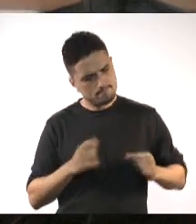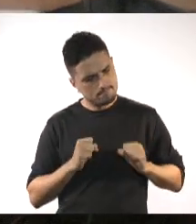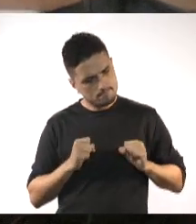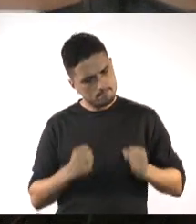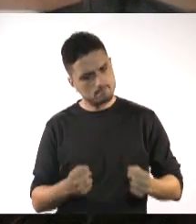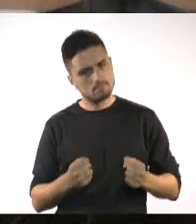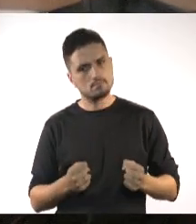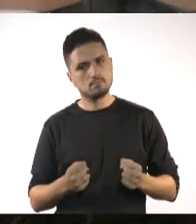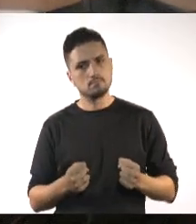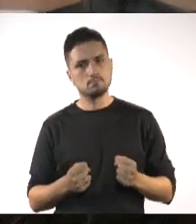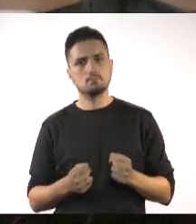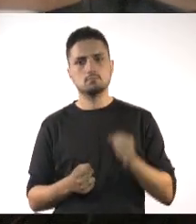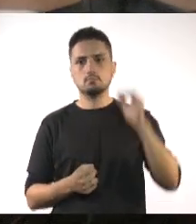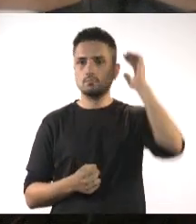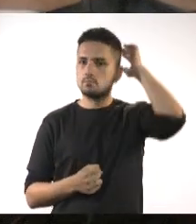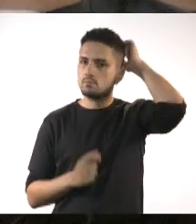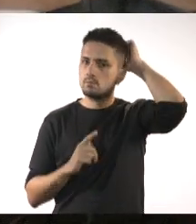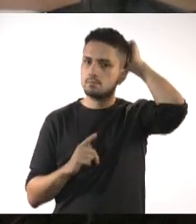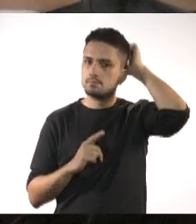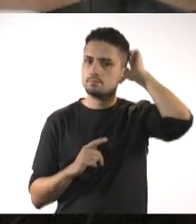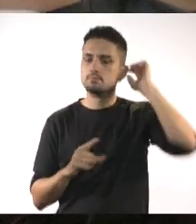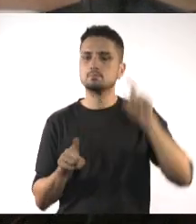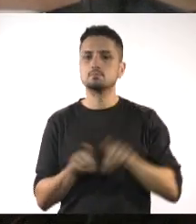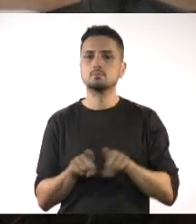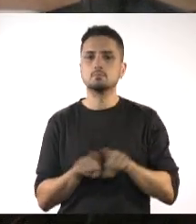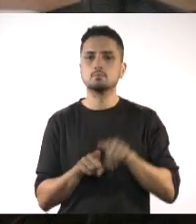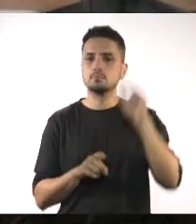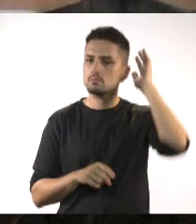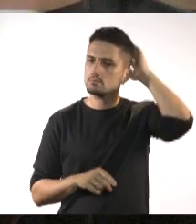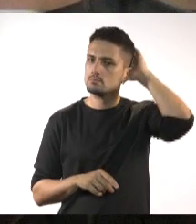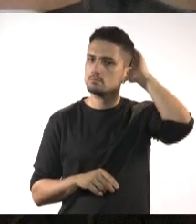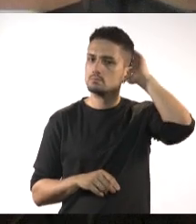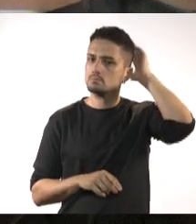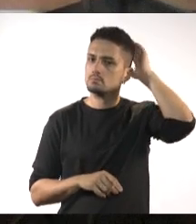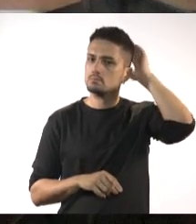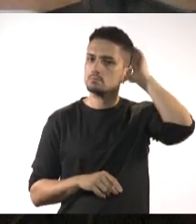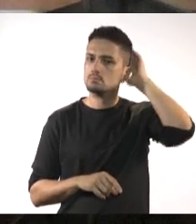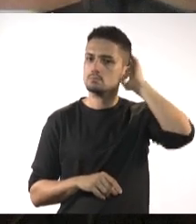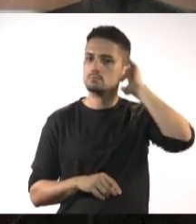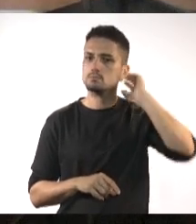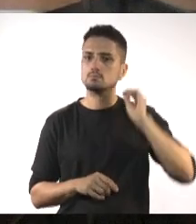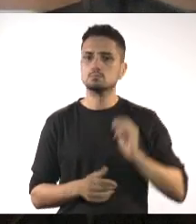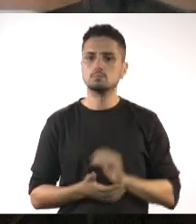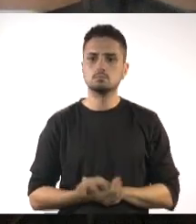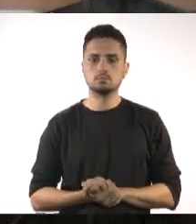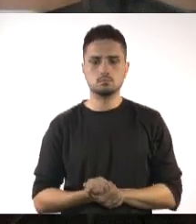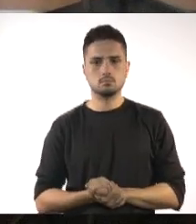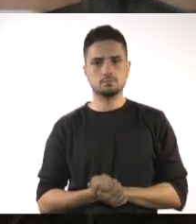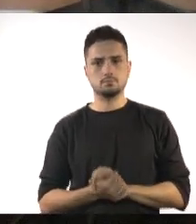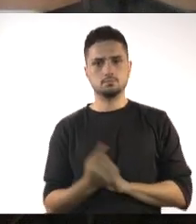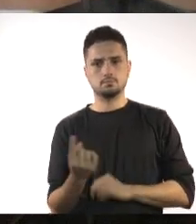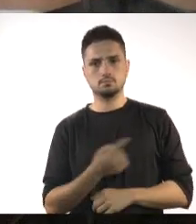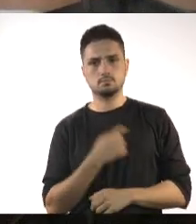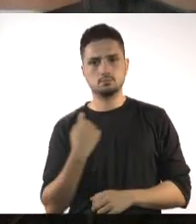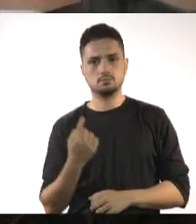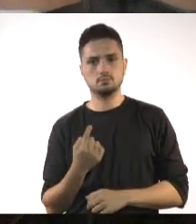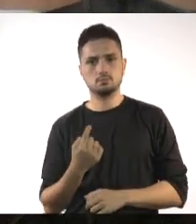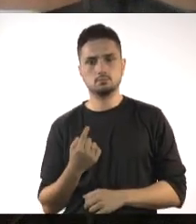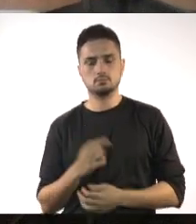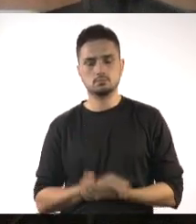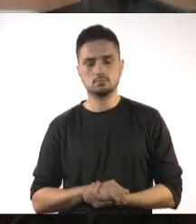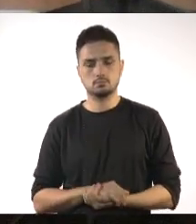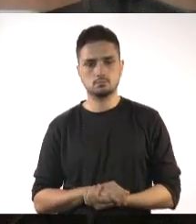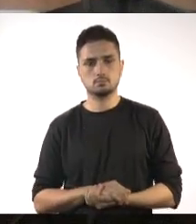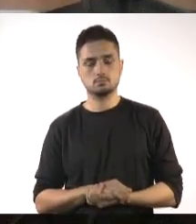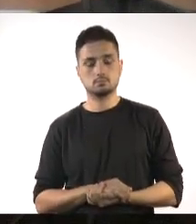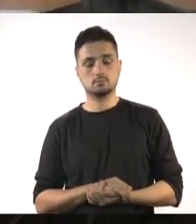né? E a presença, como a gente se coloca